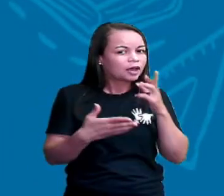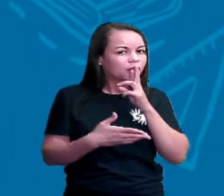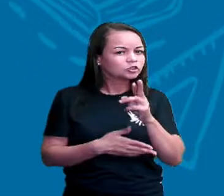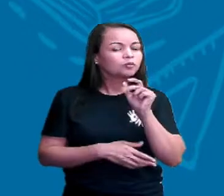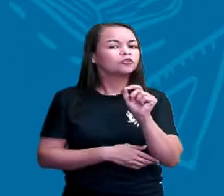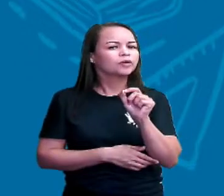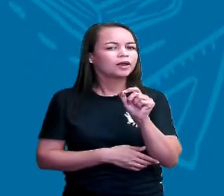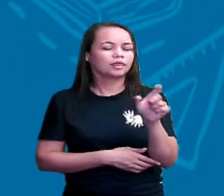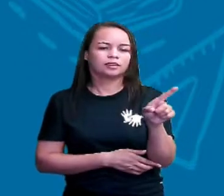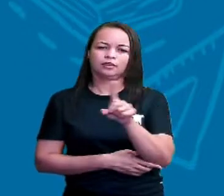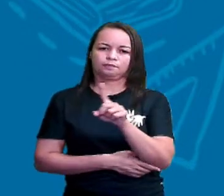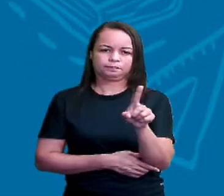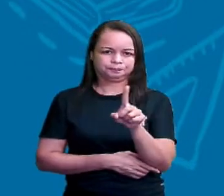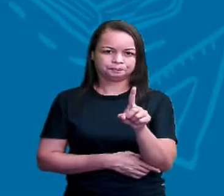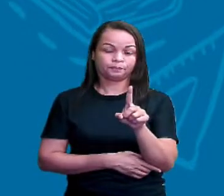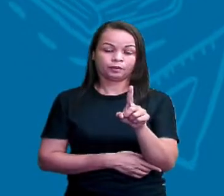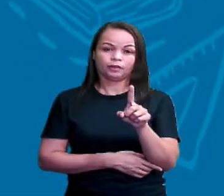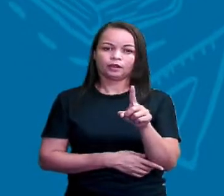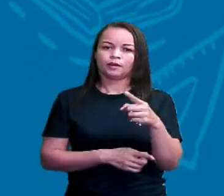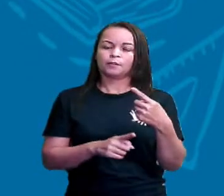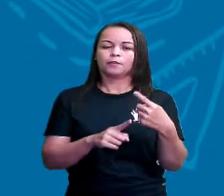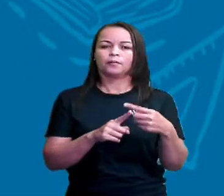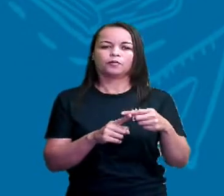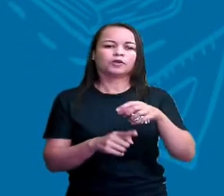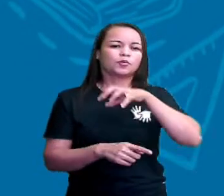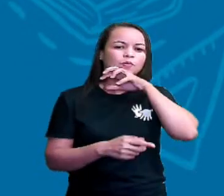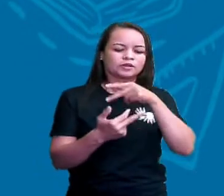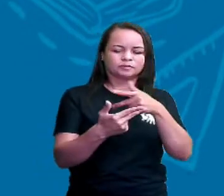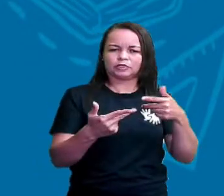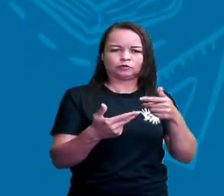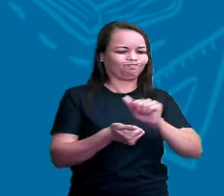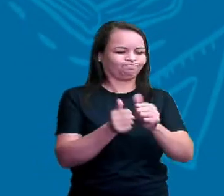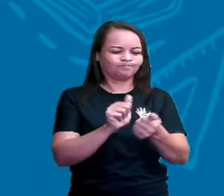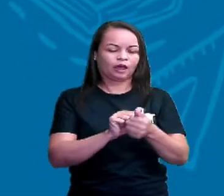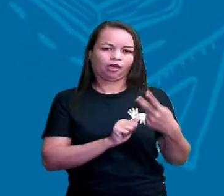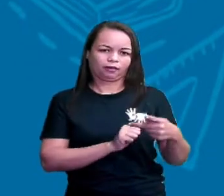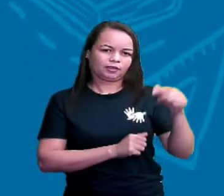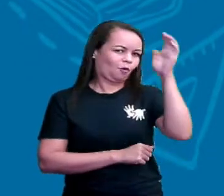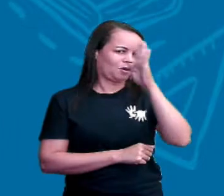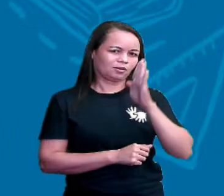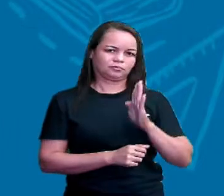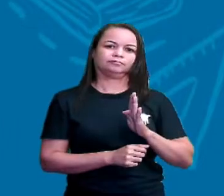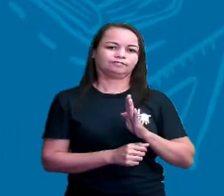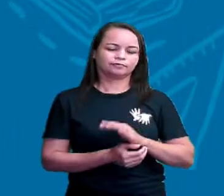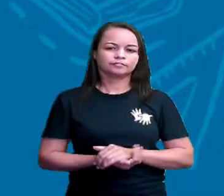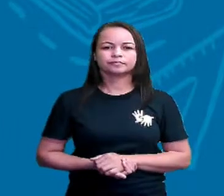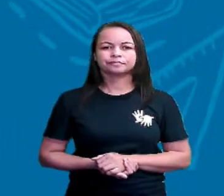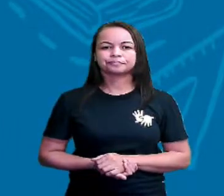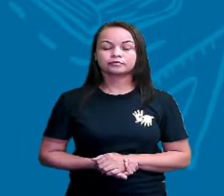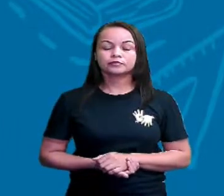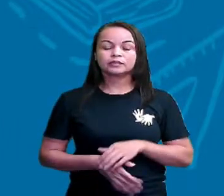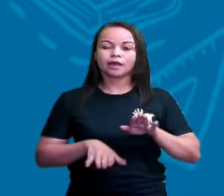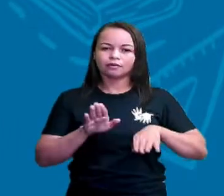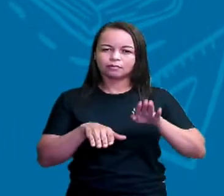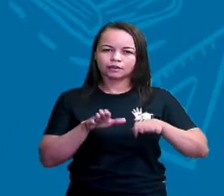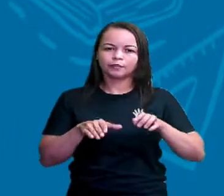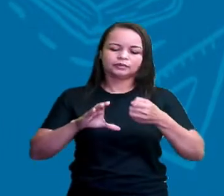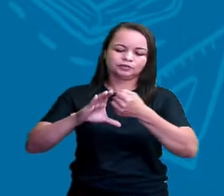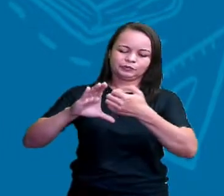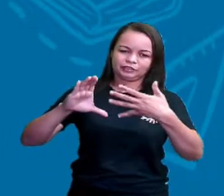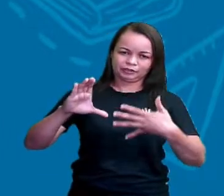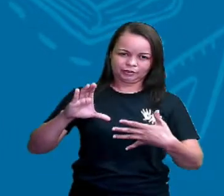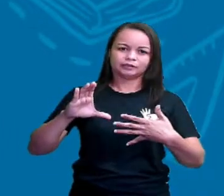não, não é verdade? Esse animalzinho não conseguiria se adaptar aqui ao Brasil. Então observem que a depender das características